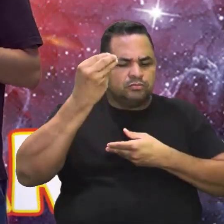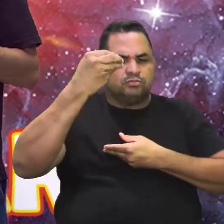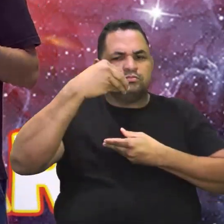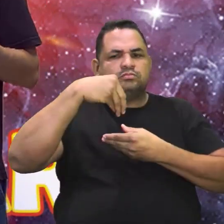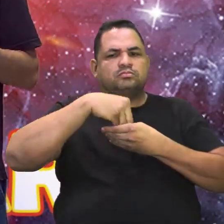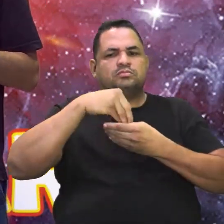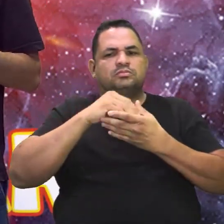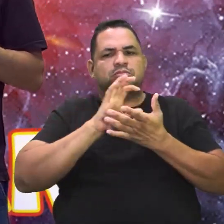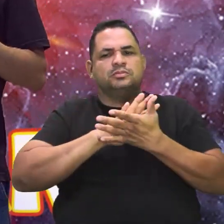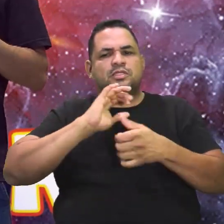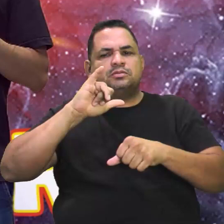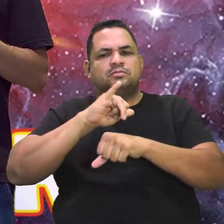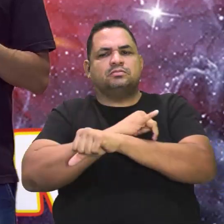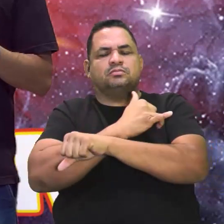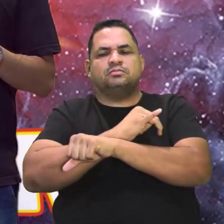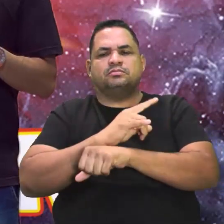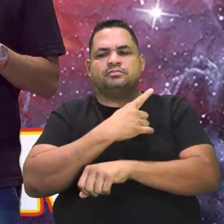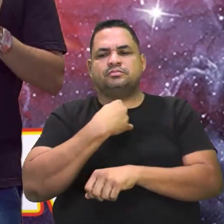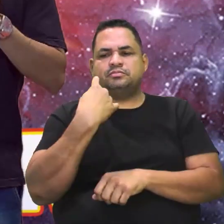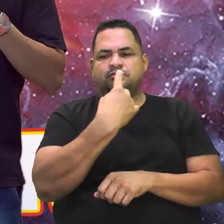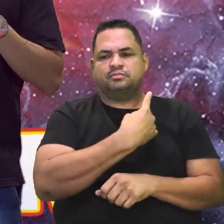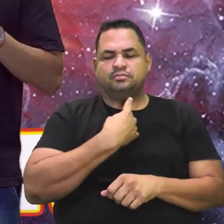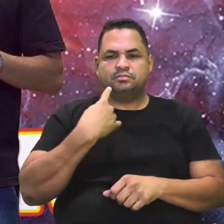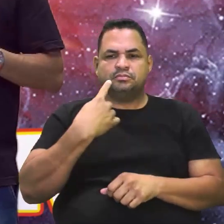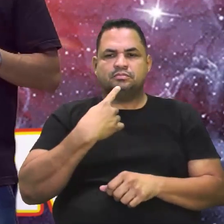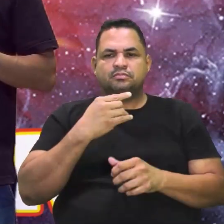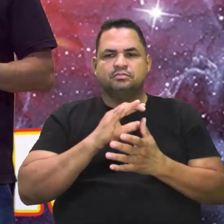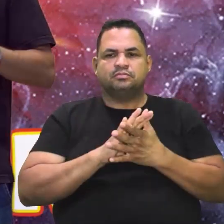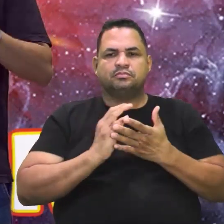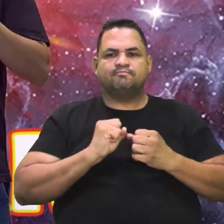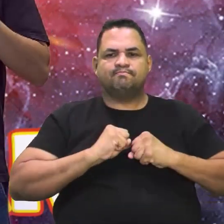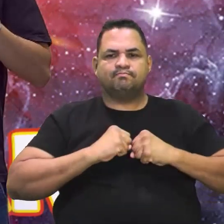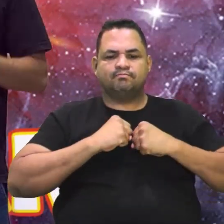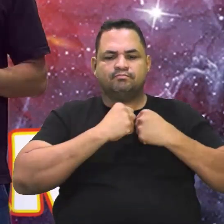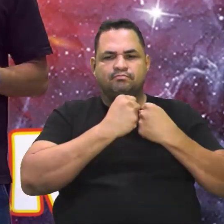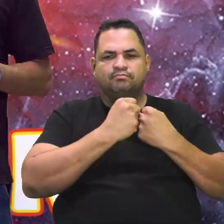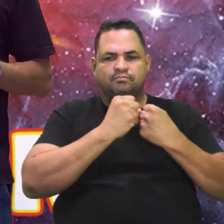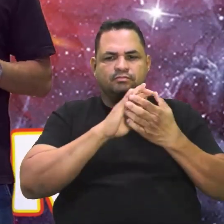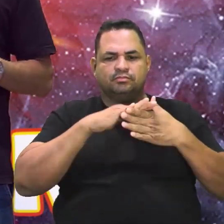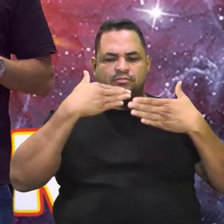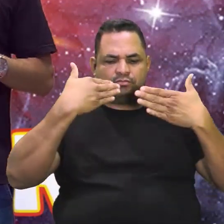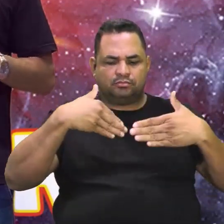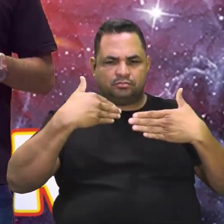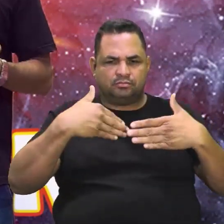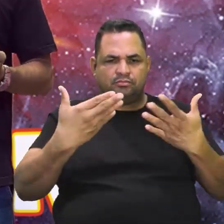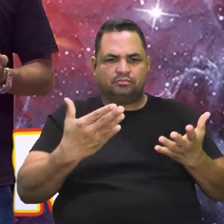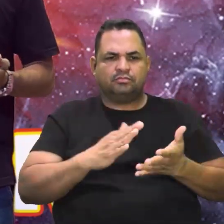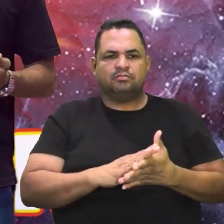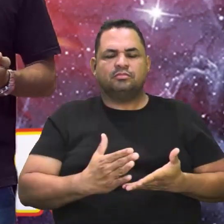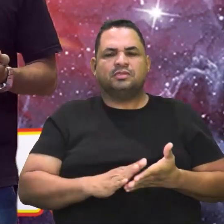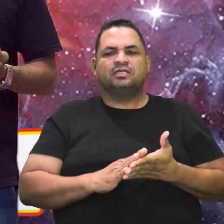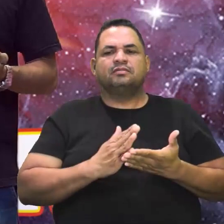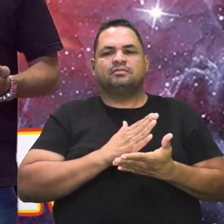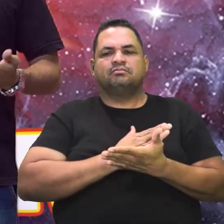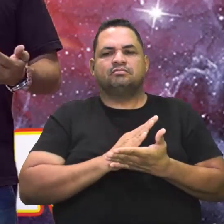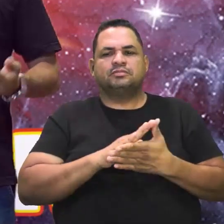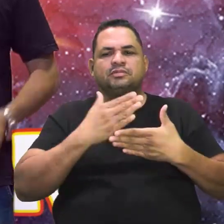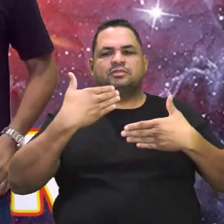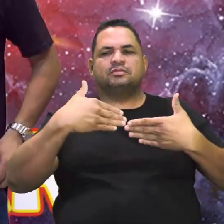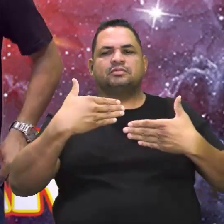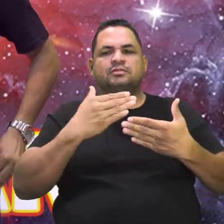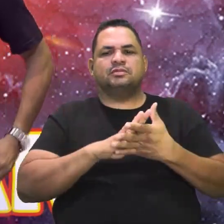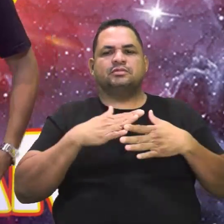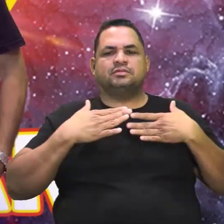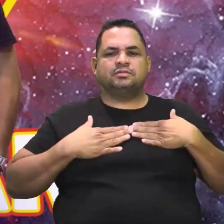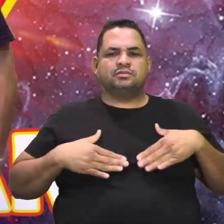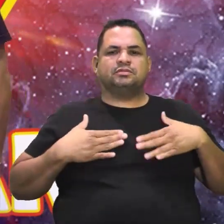de você uma estratégia que nós chamamos de resistência de prova. Você vai chegar na prova, você vai estar